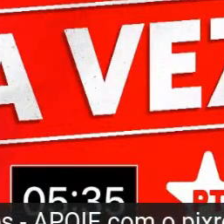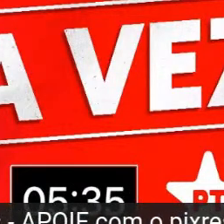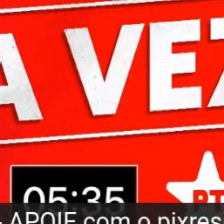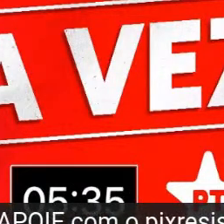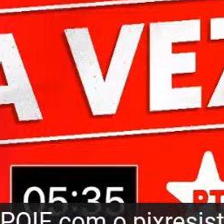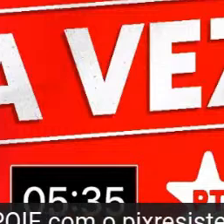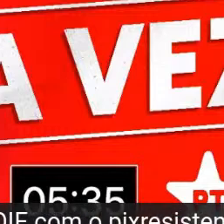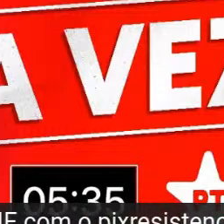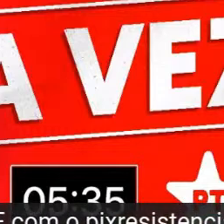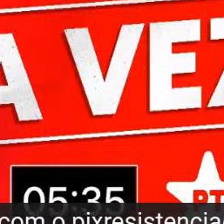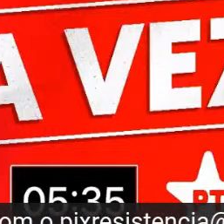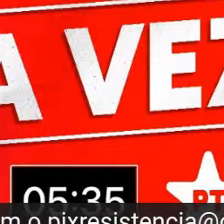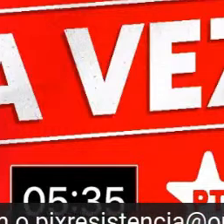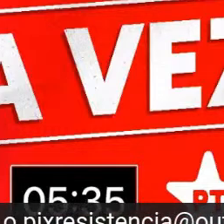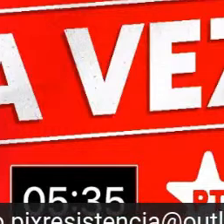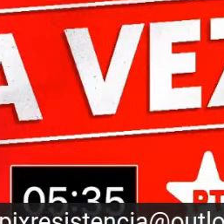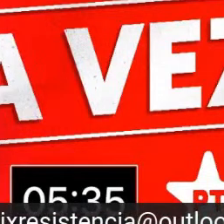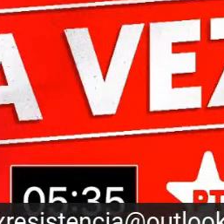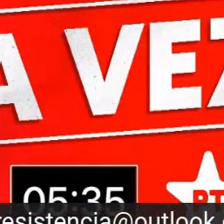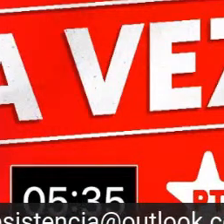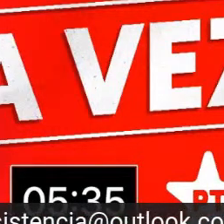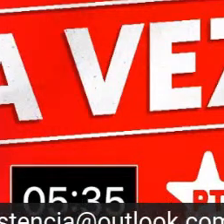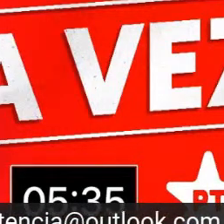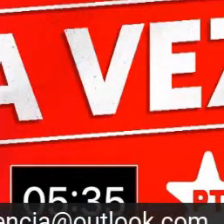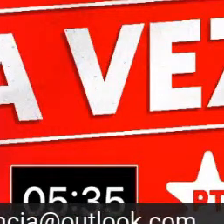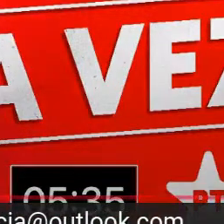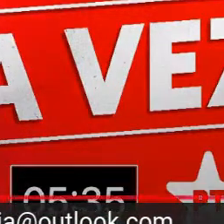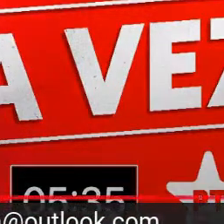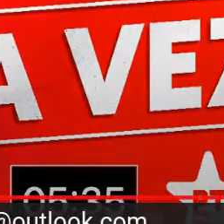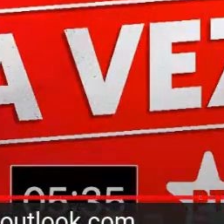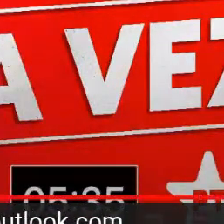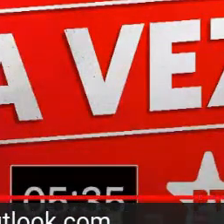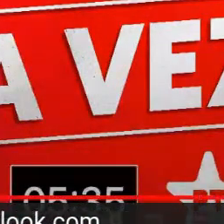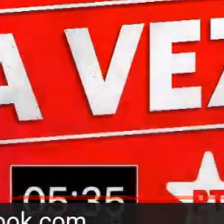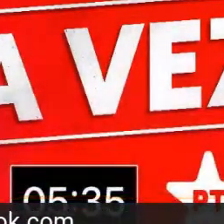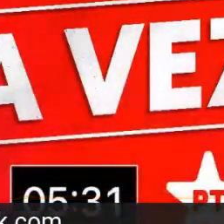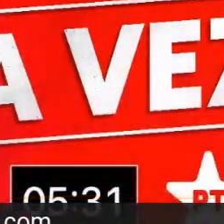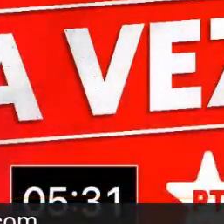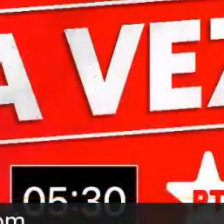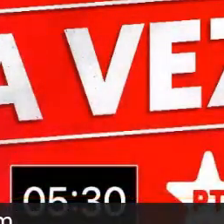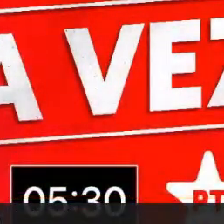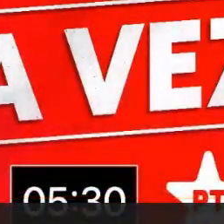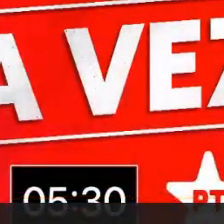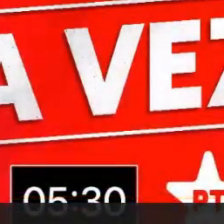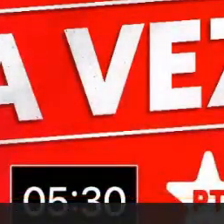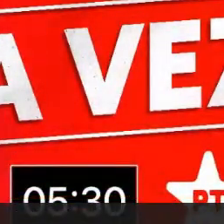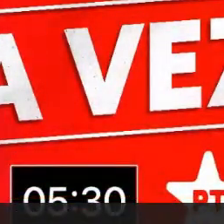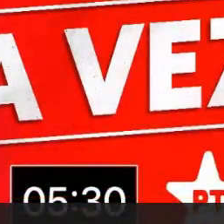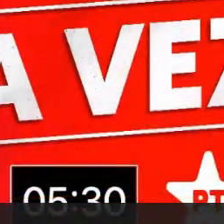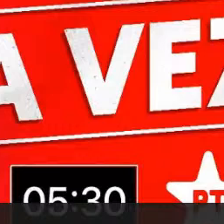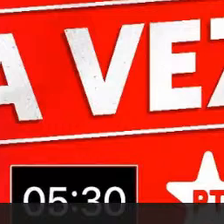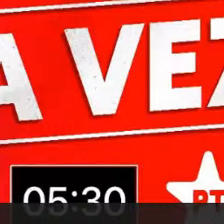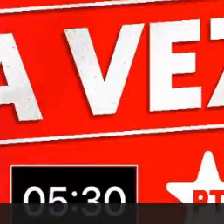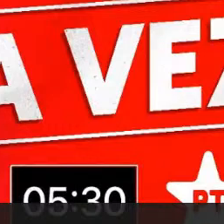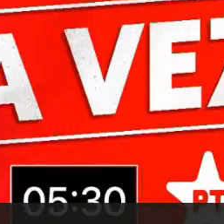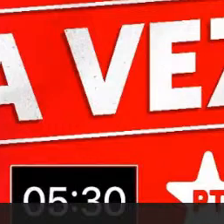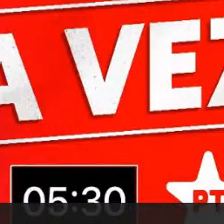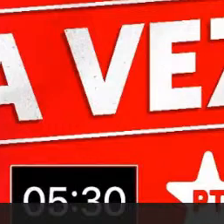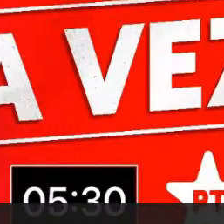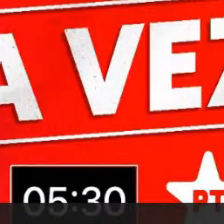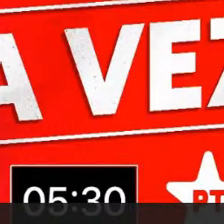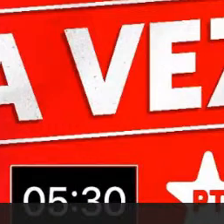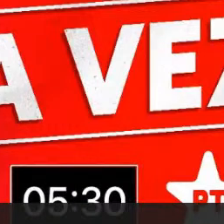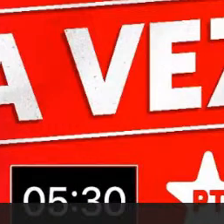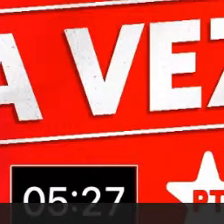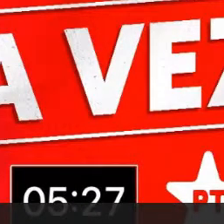suportar. Ver a nossa gente que carrega esse país sofrendo sem direito